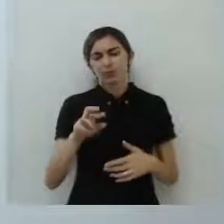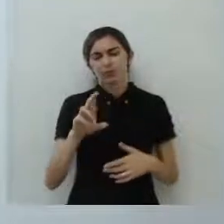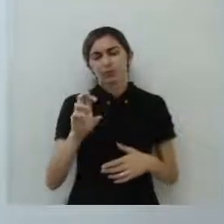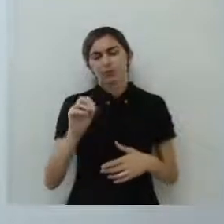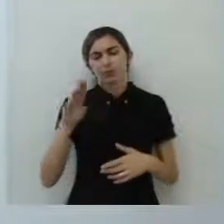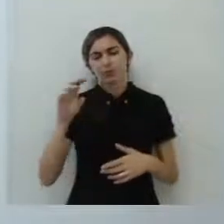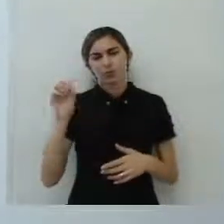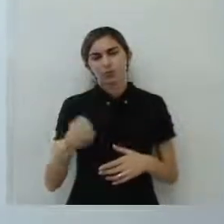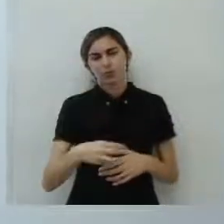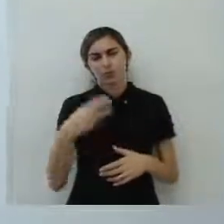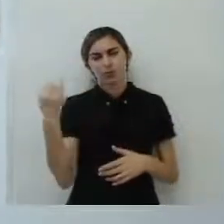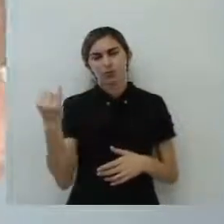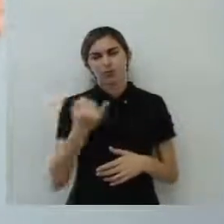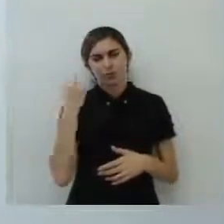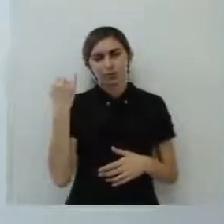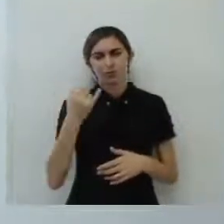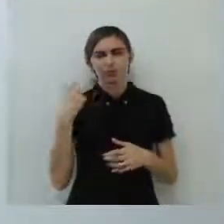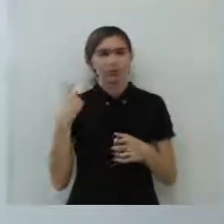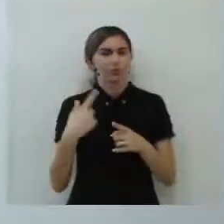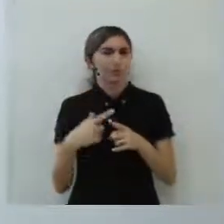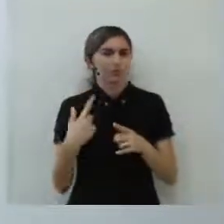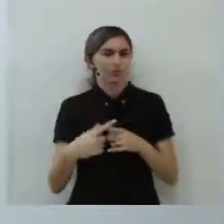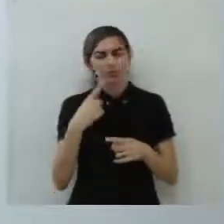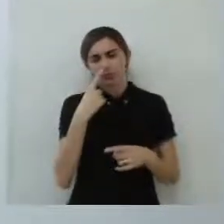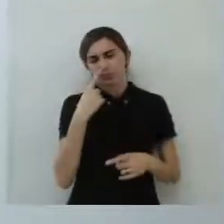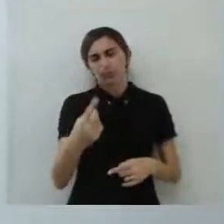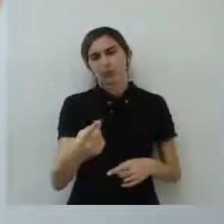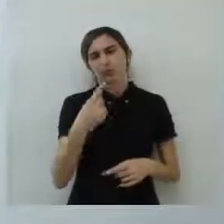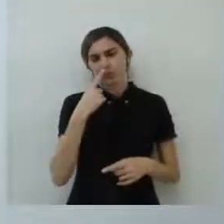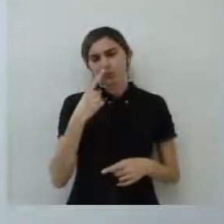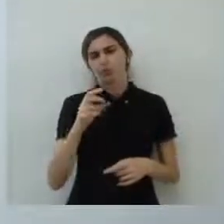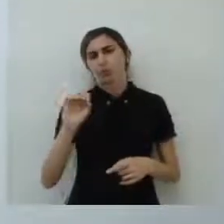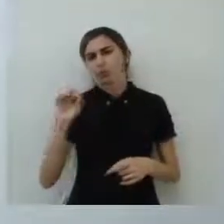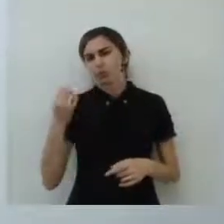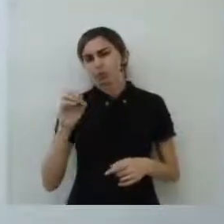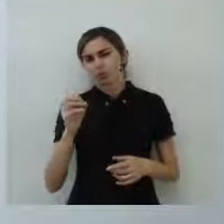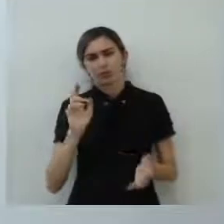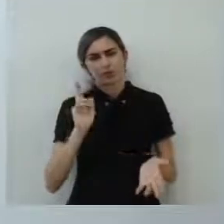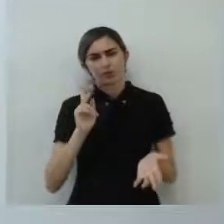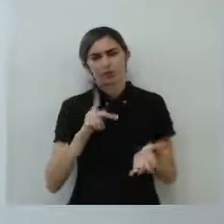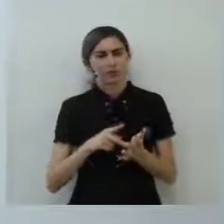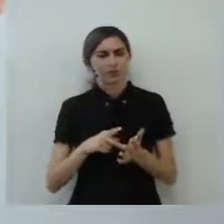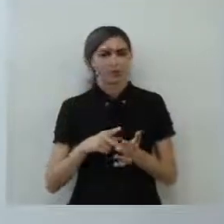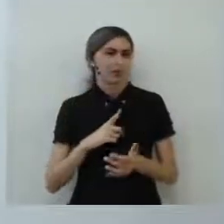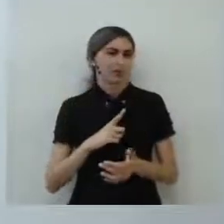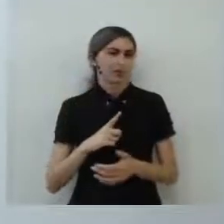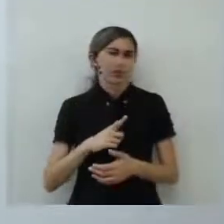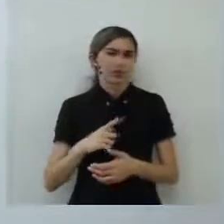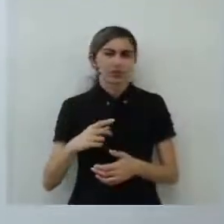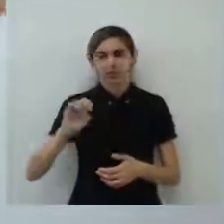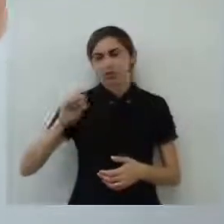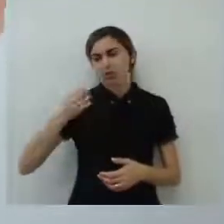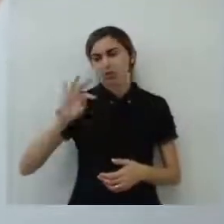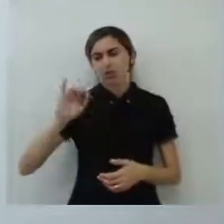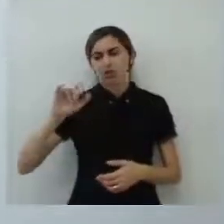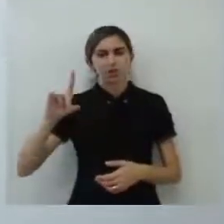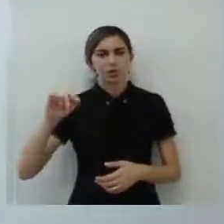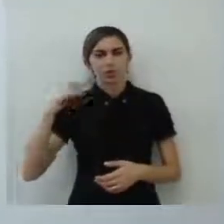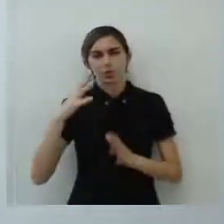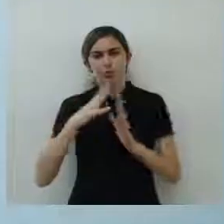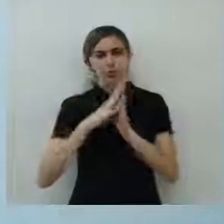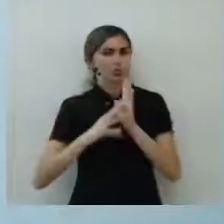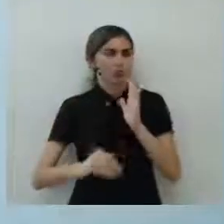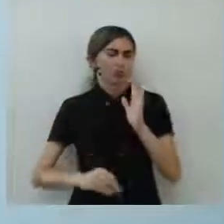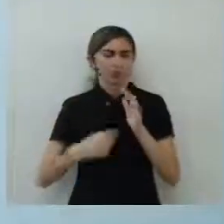muitíssimo importante. Por quê? Porque Chacrinha, ele foi original. Ele teve estilo. Muitos de